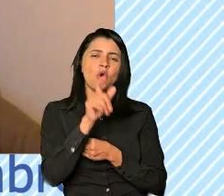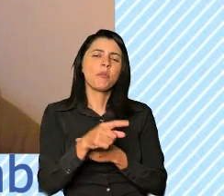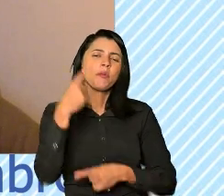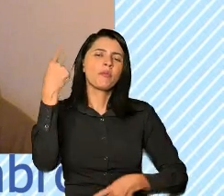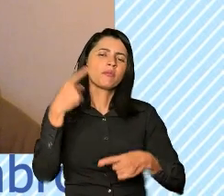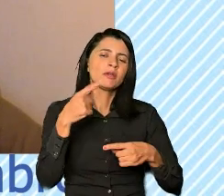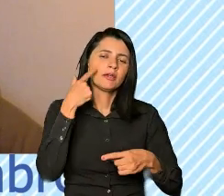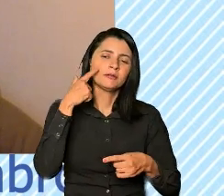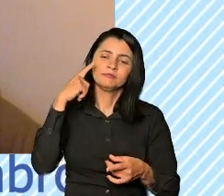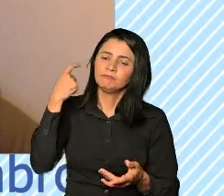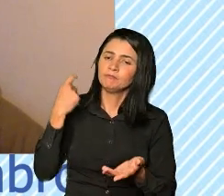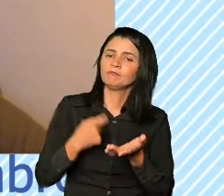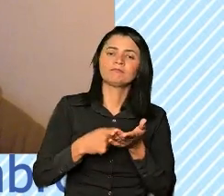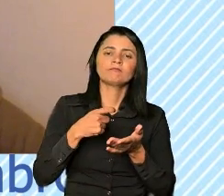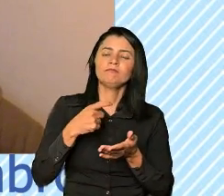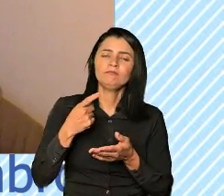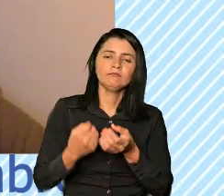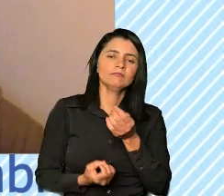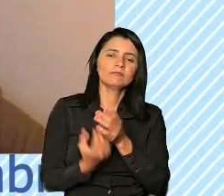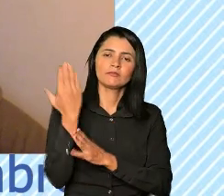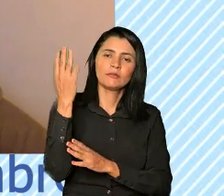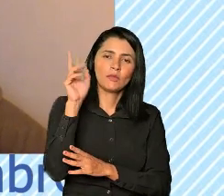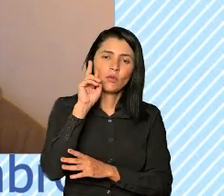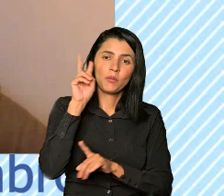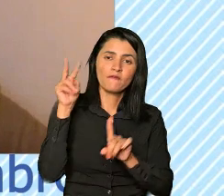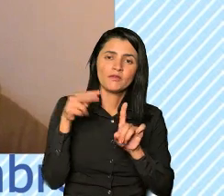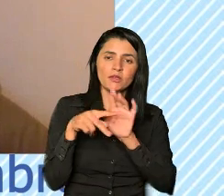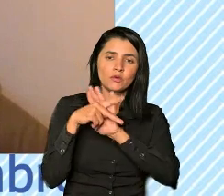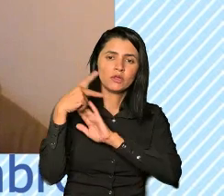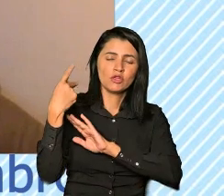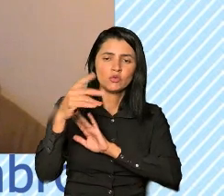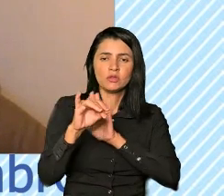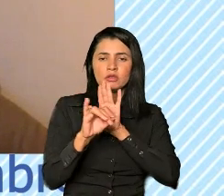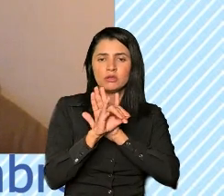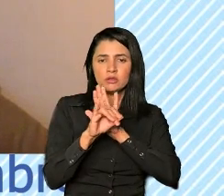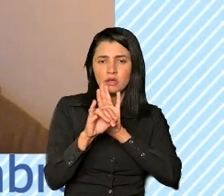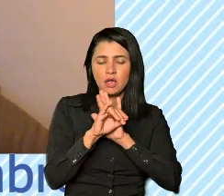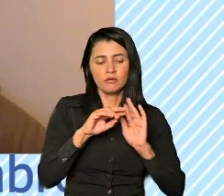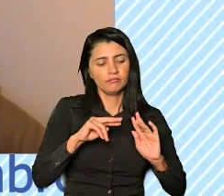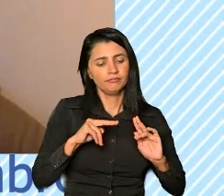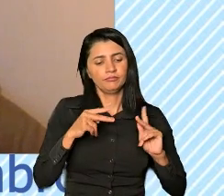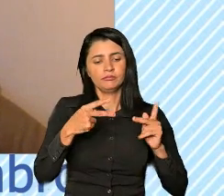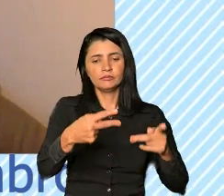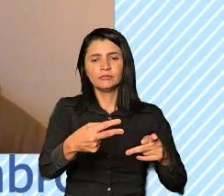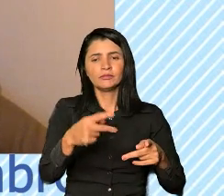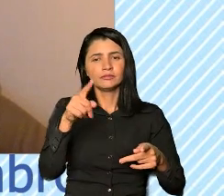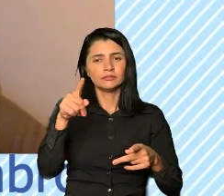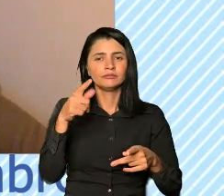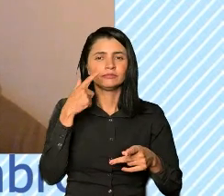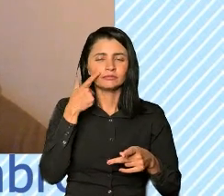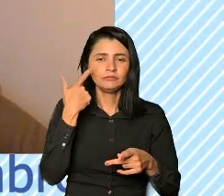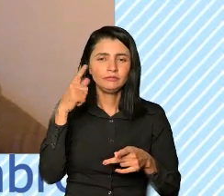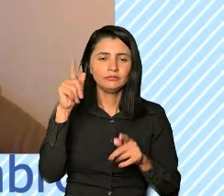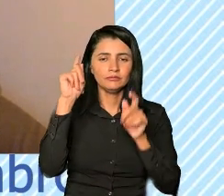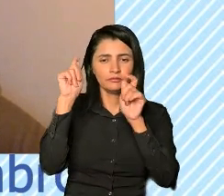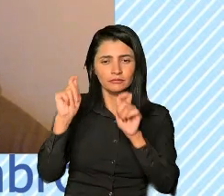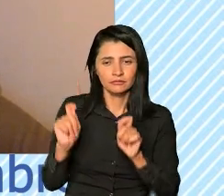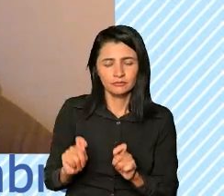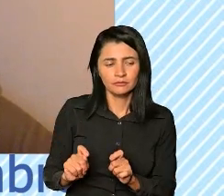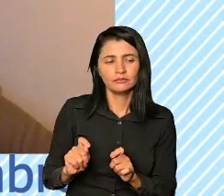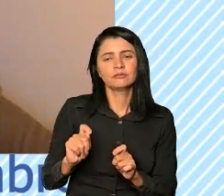busca concretizar a elaboração de uma visão da sua própria identidade, né? Ou seja, os monumentos